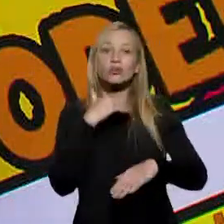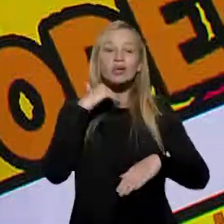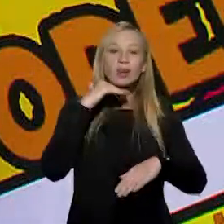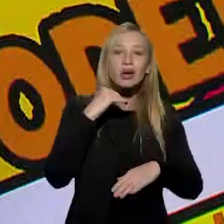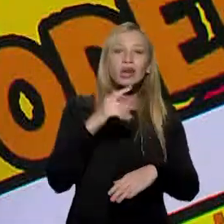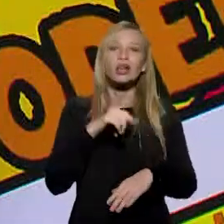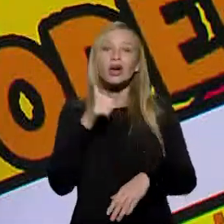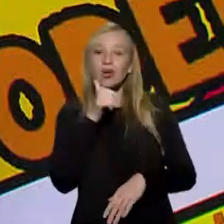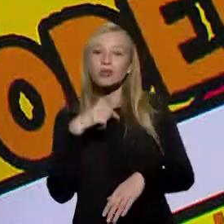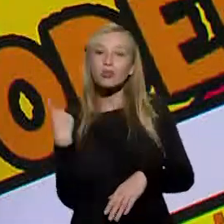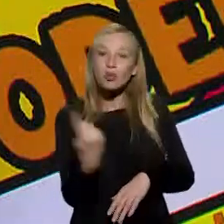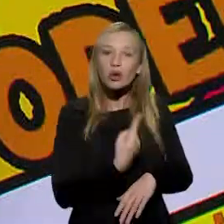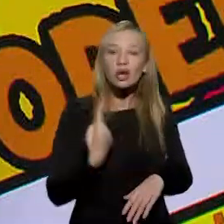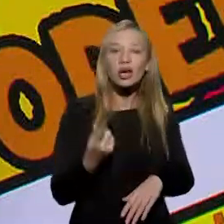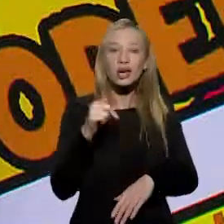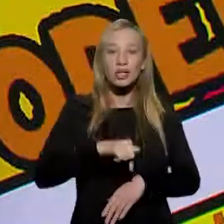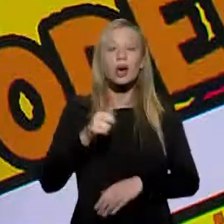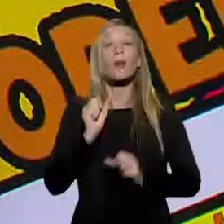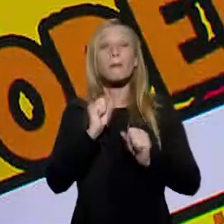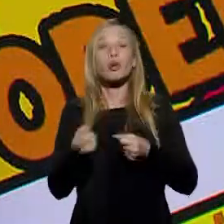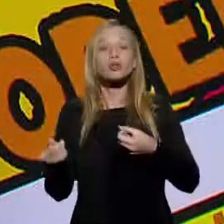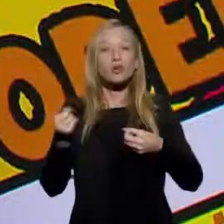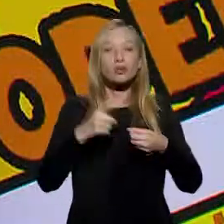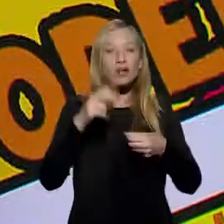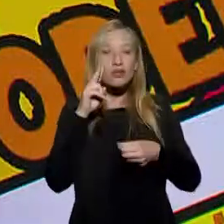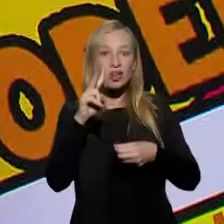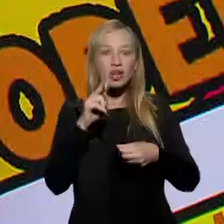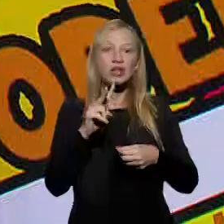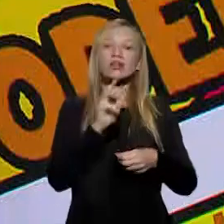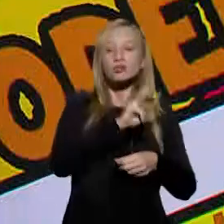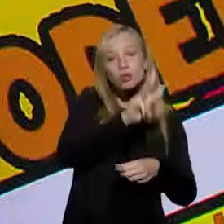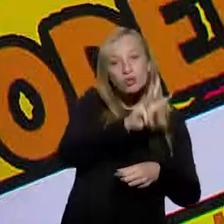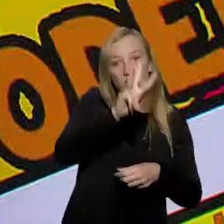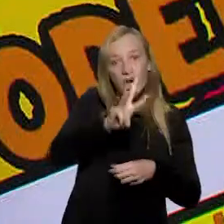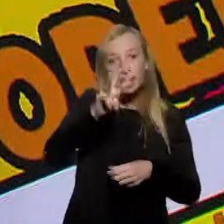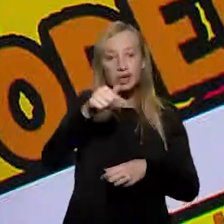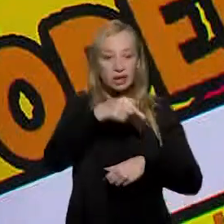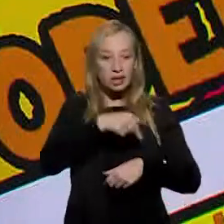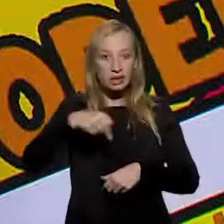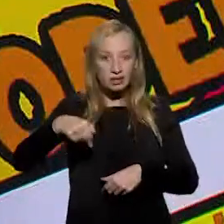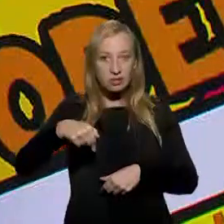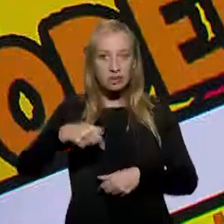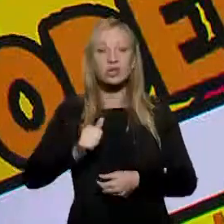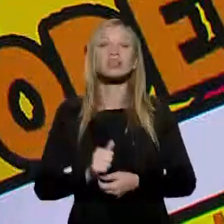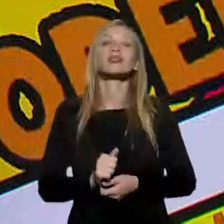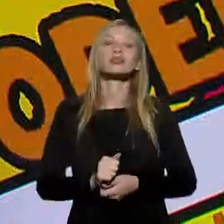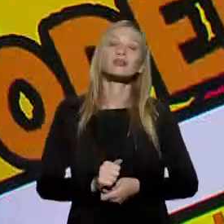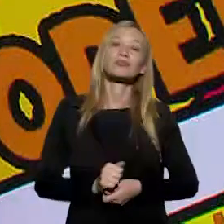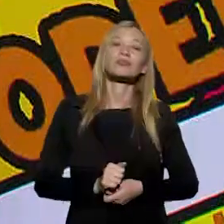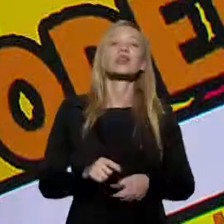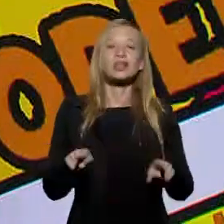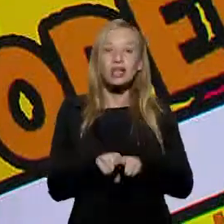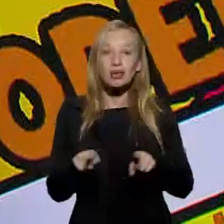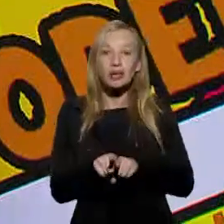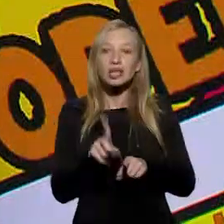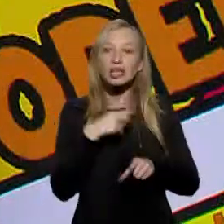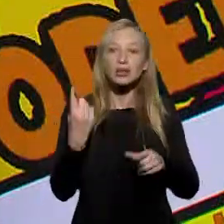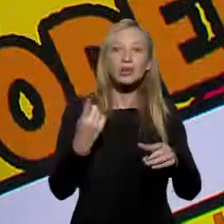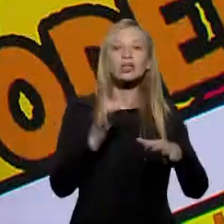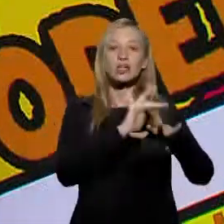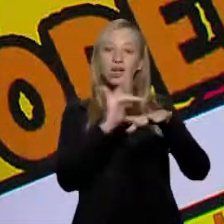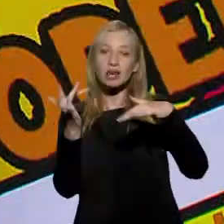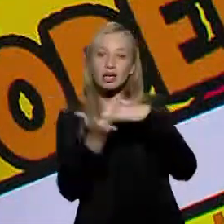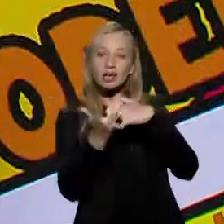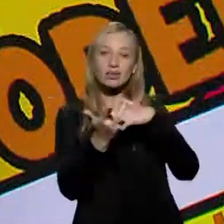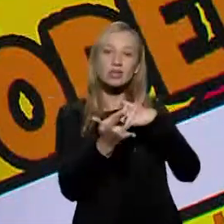nosso bate-papo toda mulher fica por aqui você pode rever esse programa acessando nosso site aparece aqui na sua tela fique ligado também nas nossas